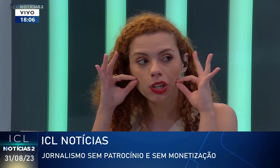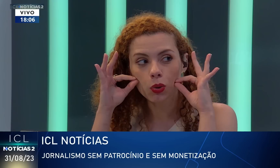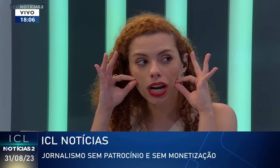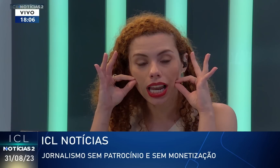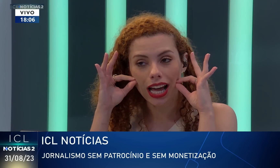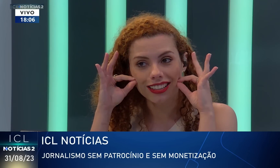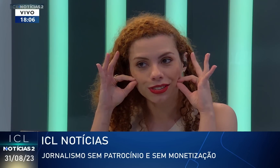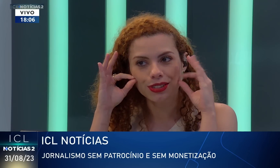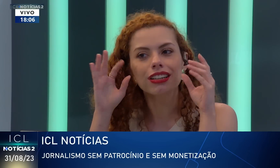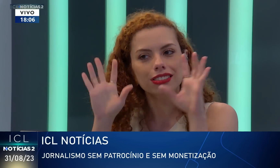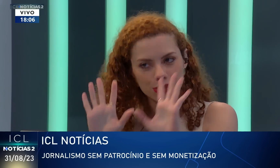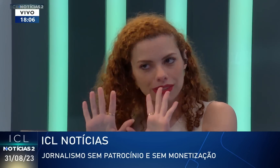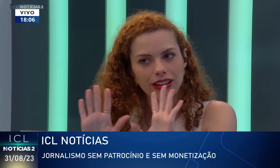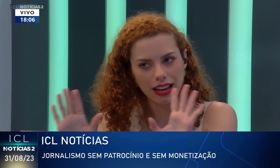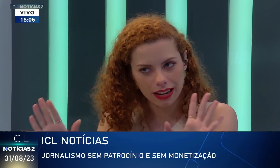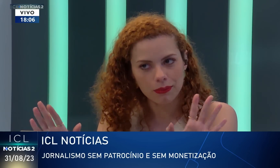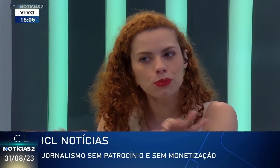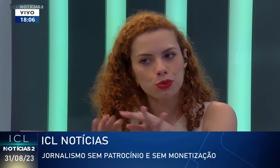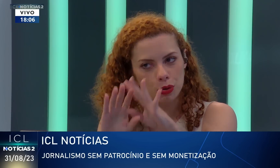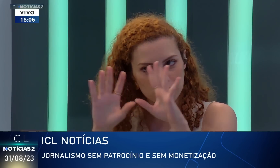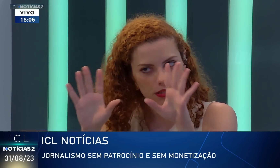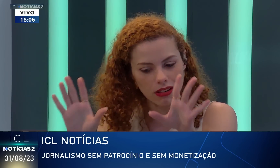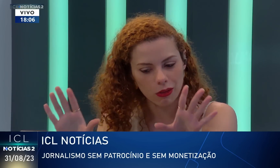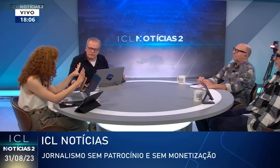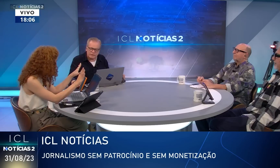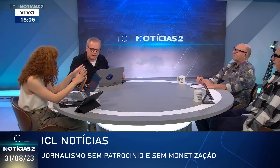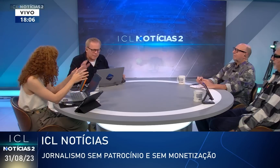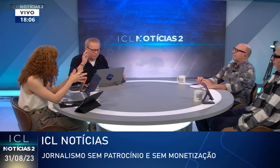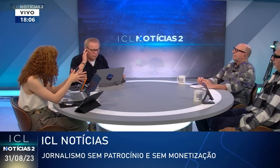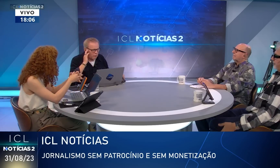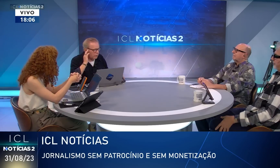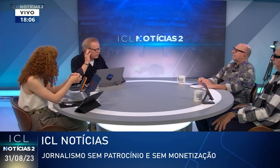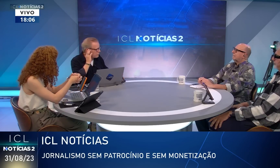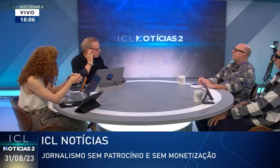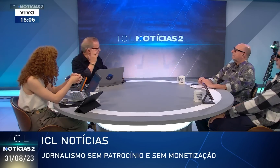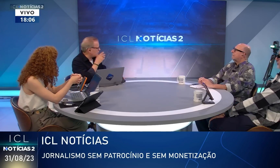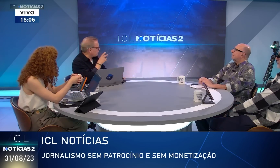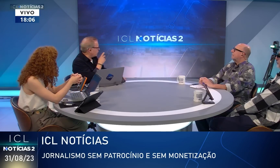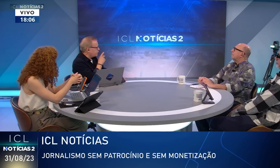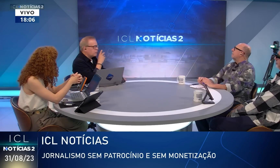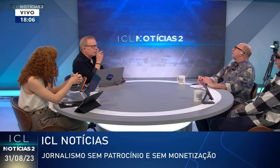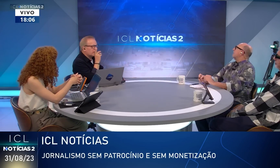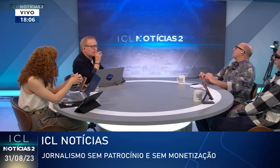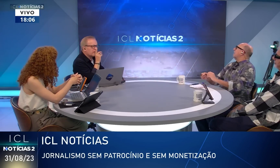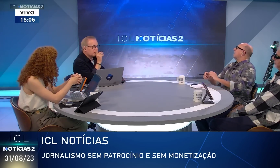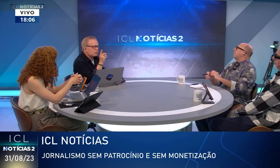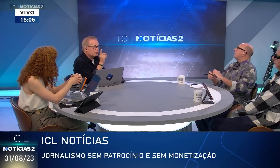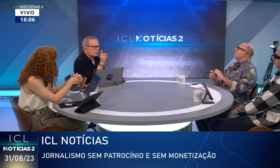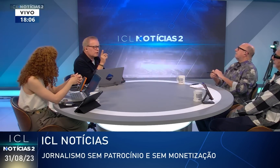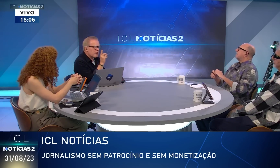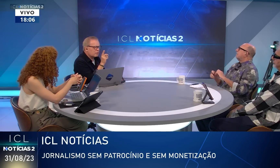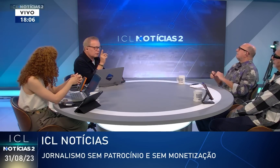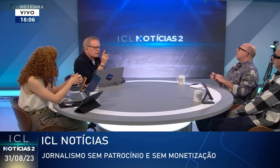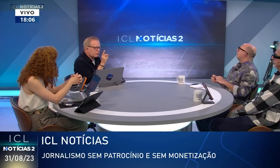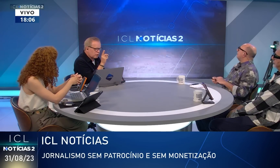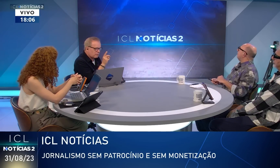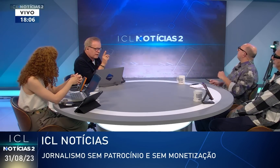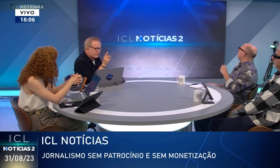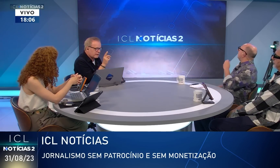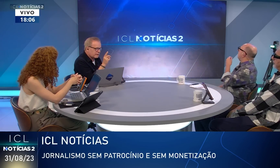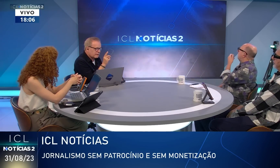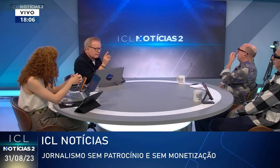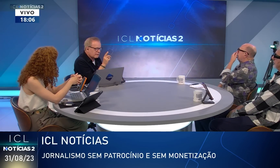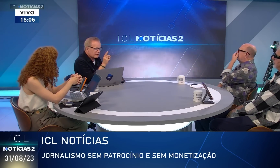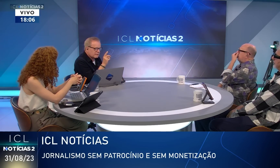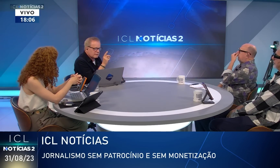Nada. Bico calado. A gente vai falar sobre isso ao longo do programa. Pô, agora tinha até um filme que fez muito sucesso nos anos